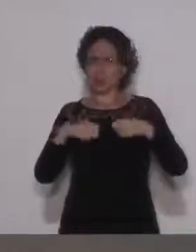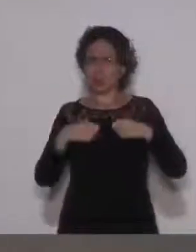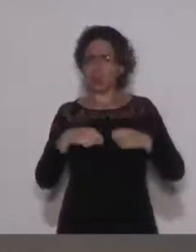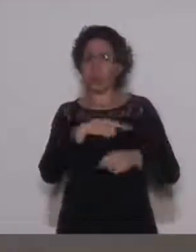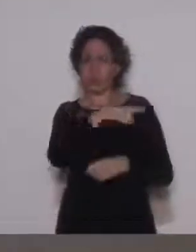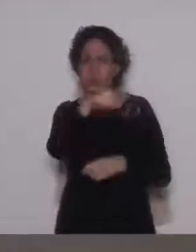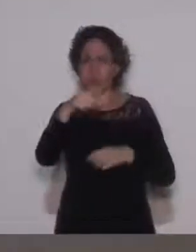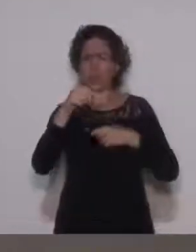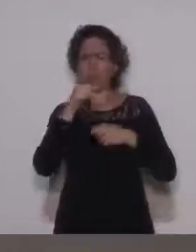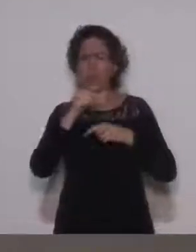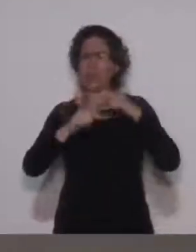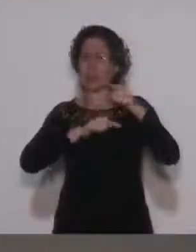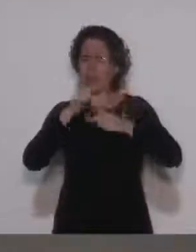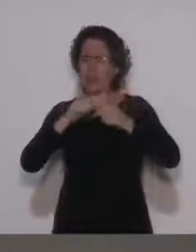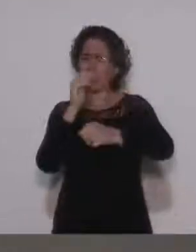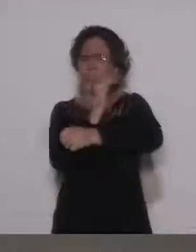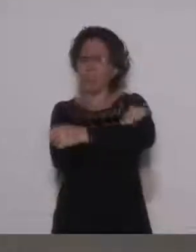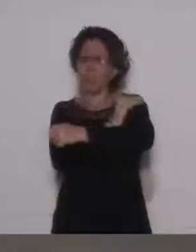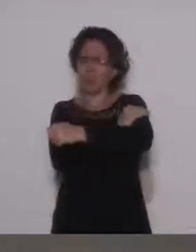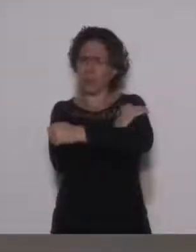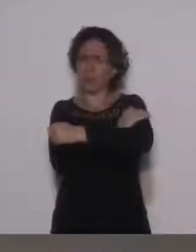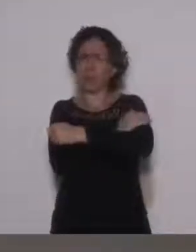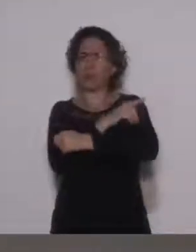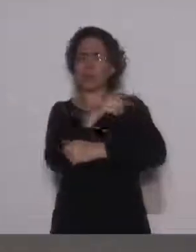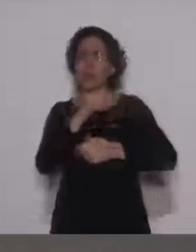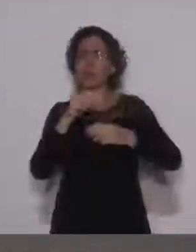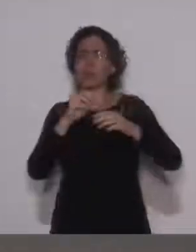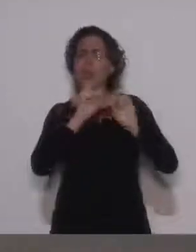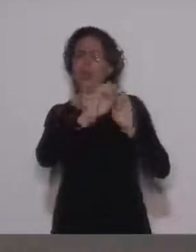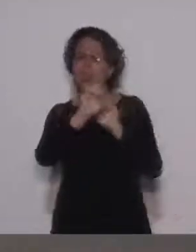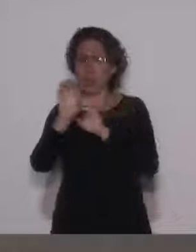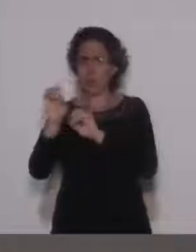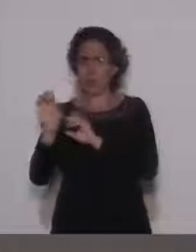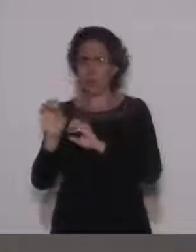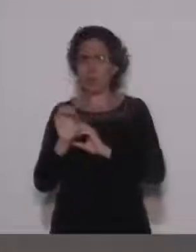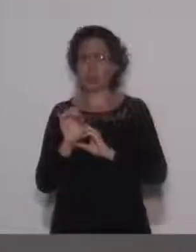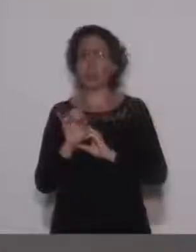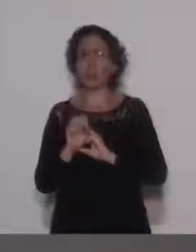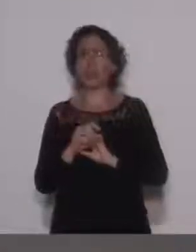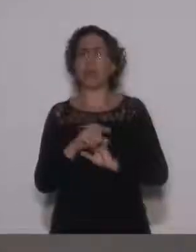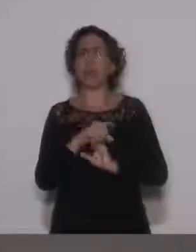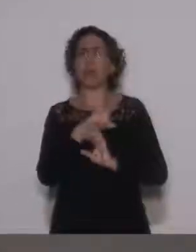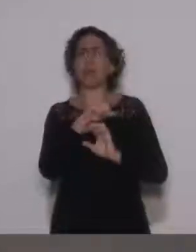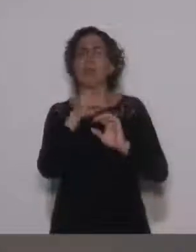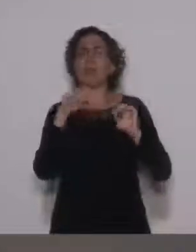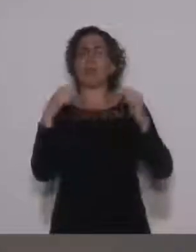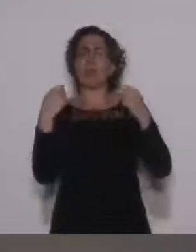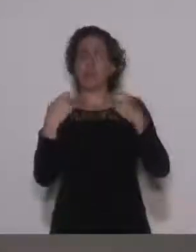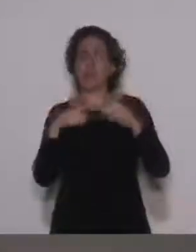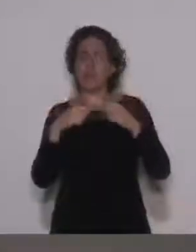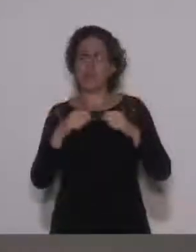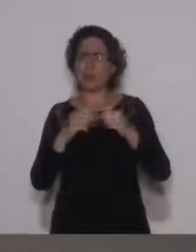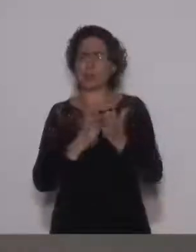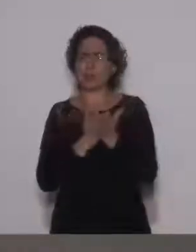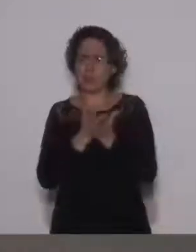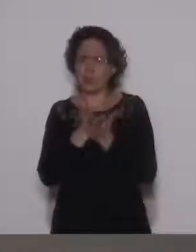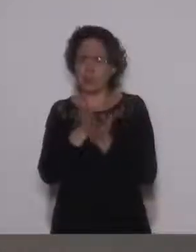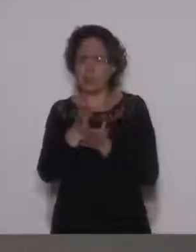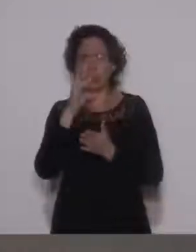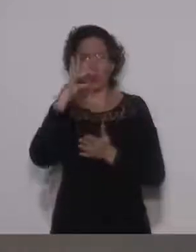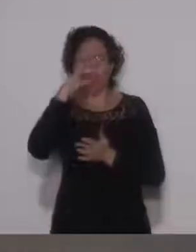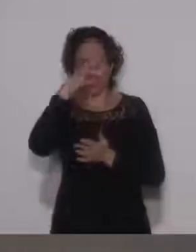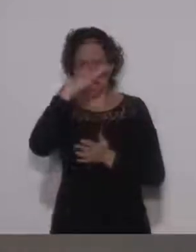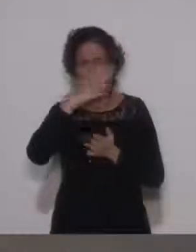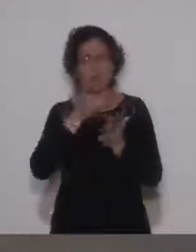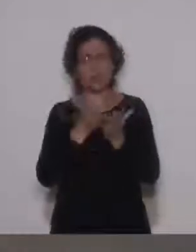que trabalham tanto com a educação, né, tenho certeza que vocês vão mais do que a luta, mas que seja uma festa essa negociação. Porque quem